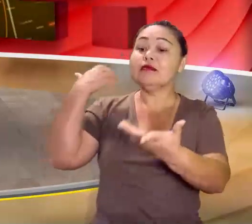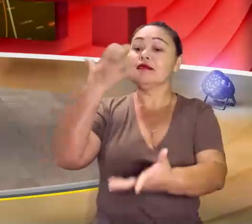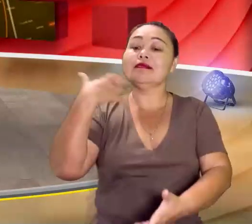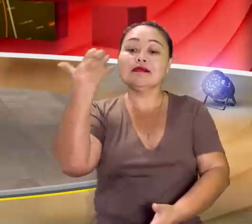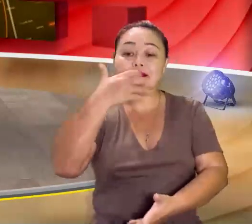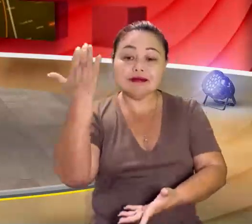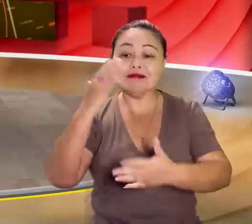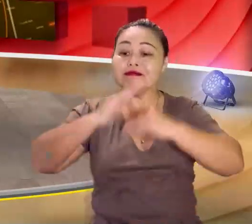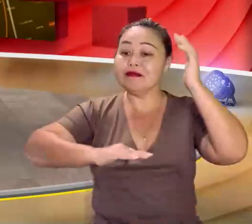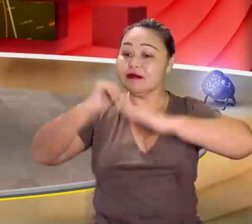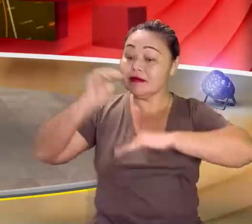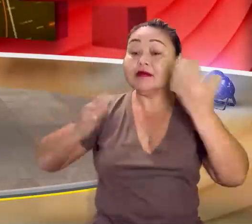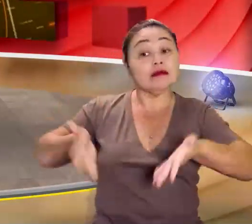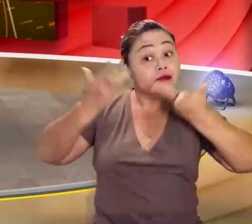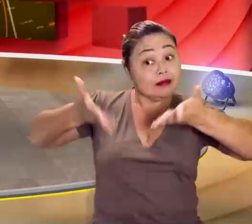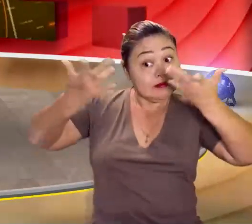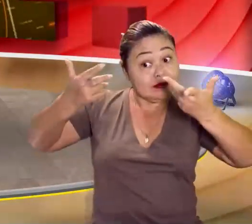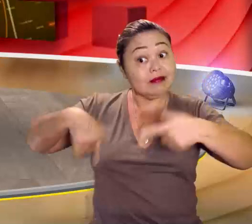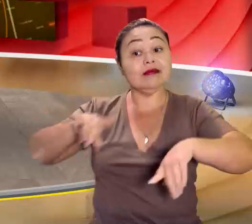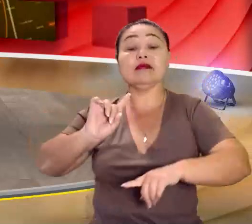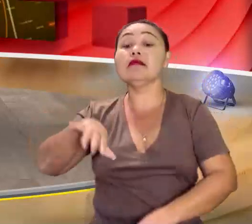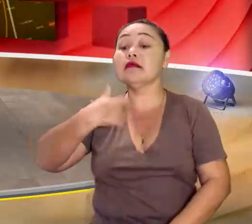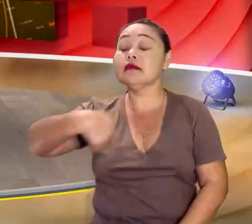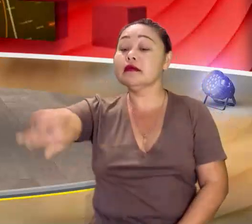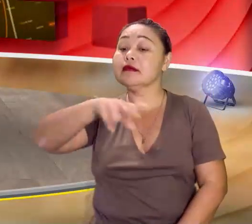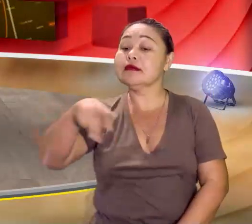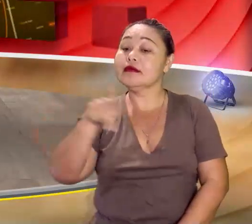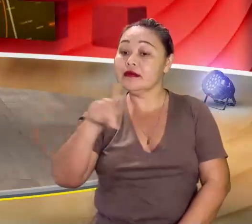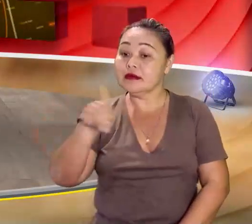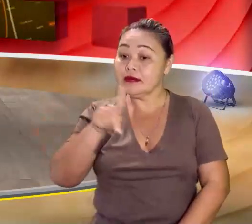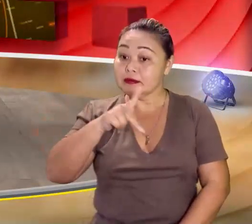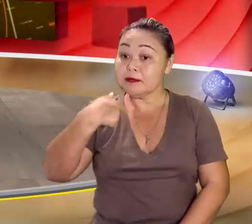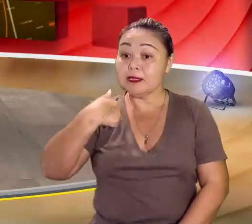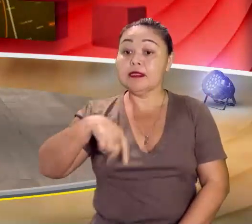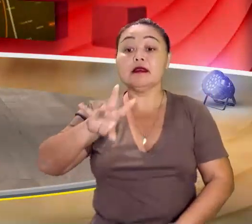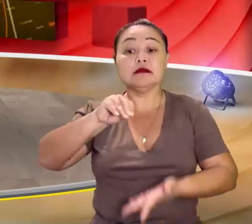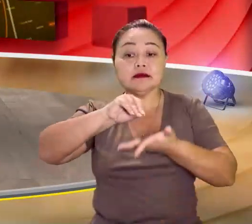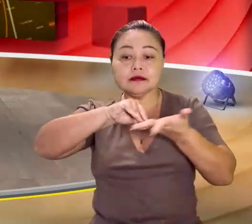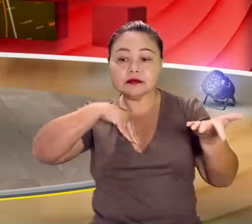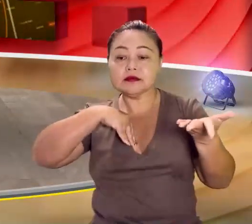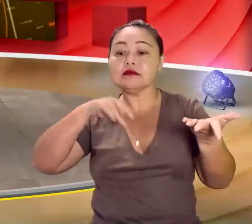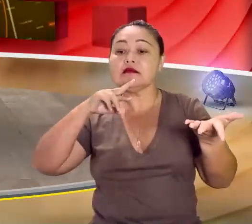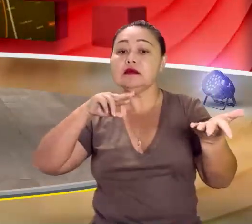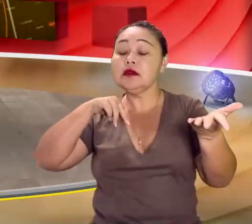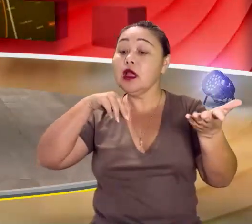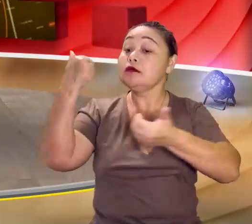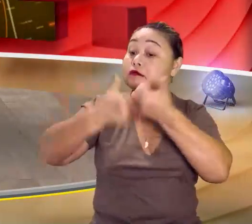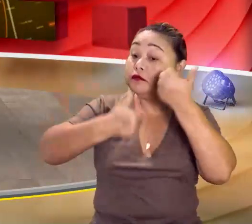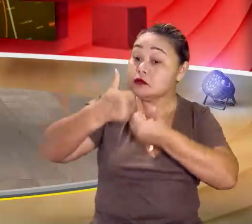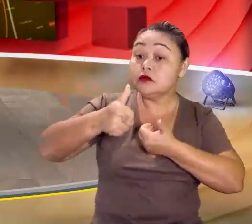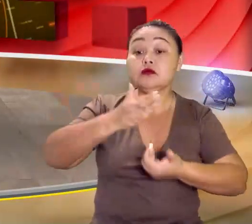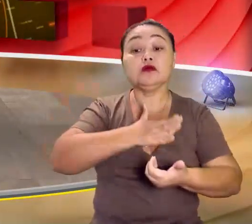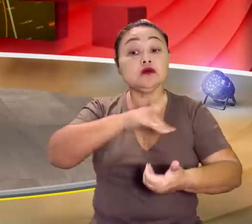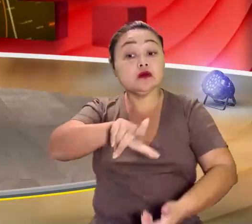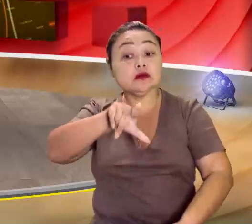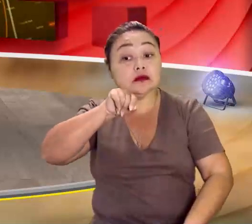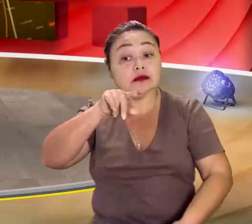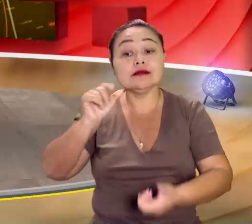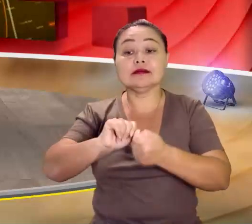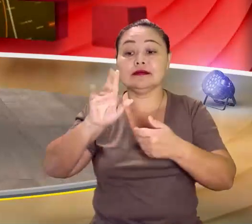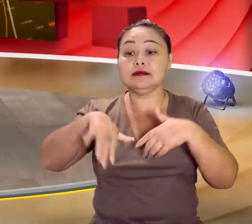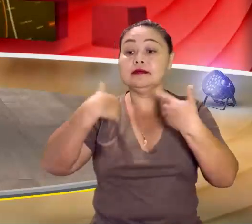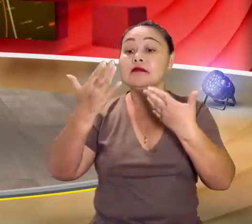bora animar. Agora eu vou falar uma coisa, hein? Os professores estão mandando os resultados aí daquela enquete do esporte favorito, estão mandando